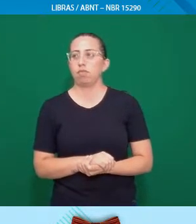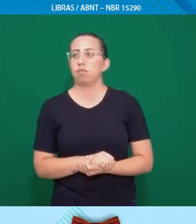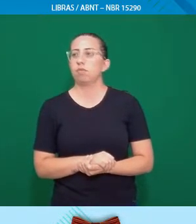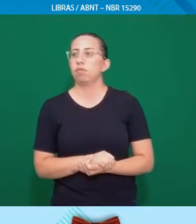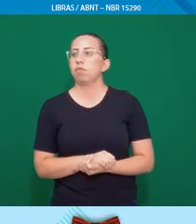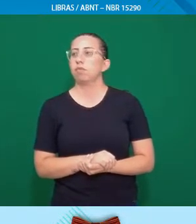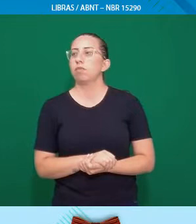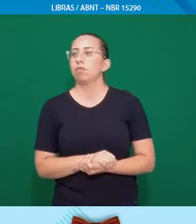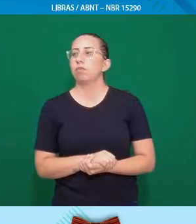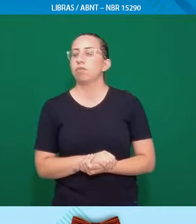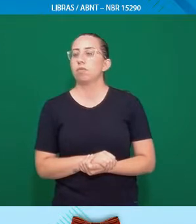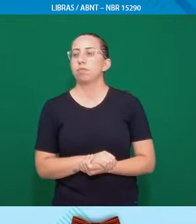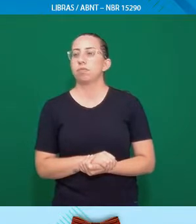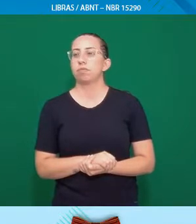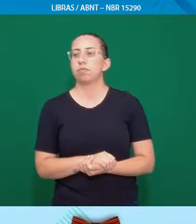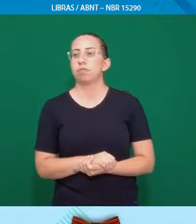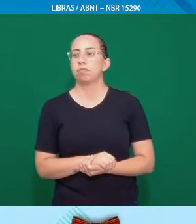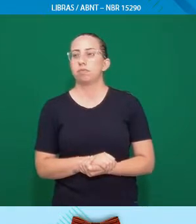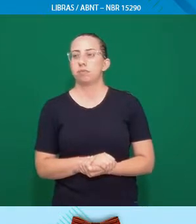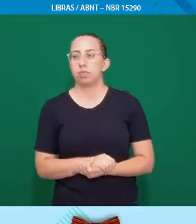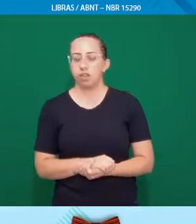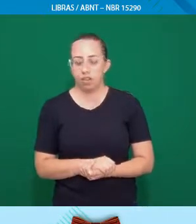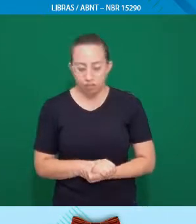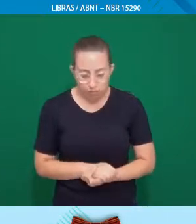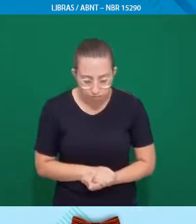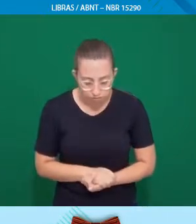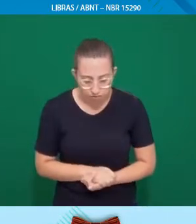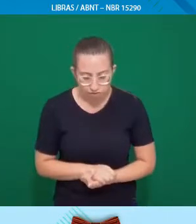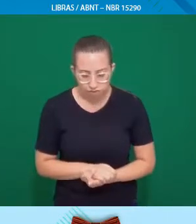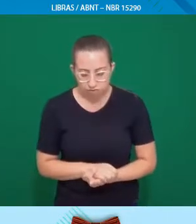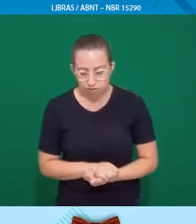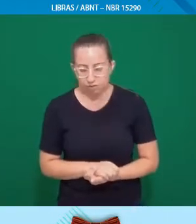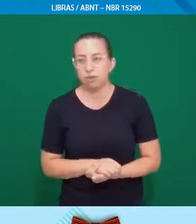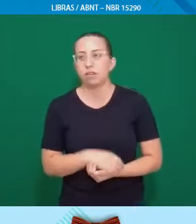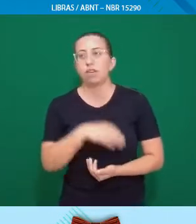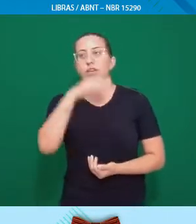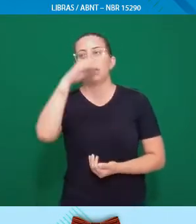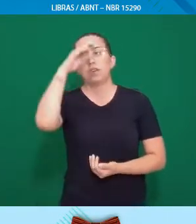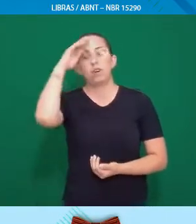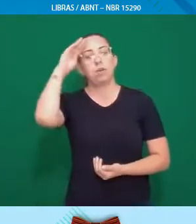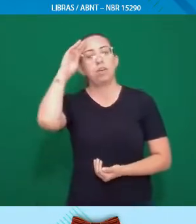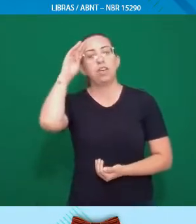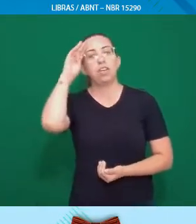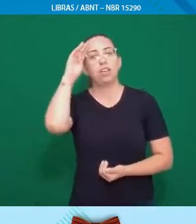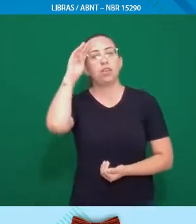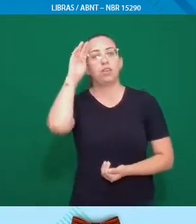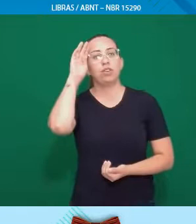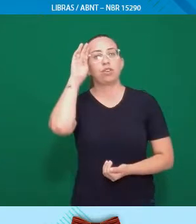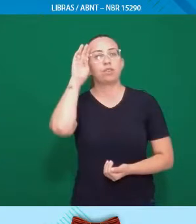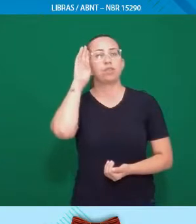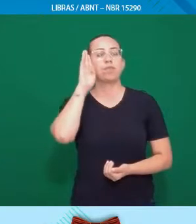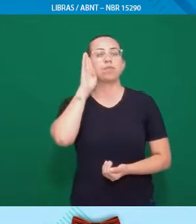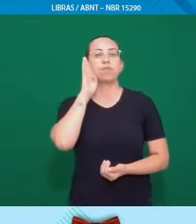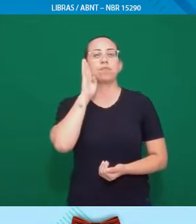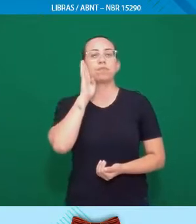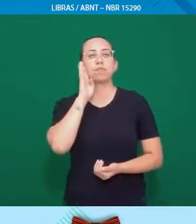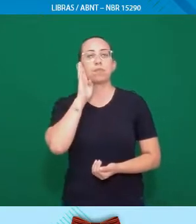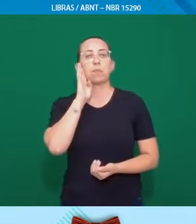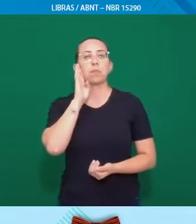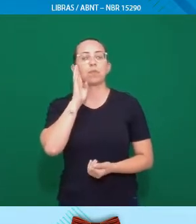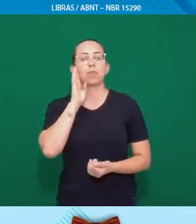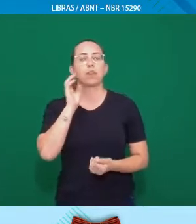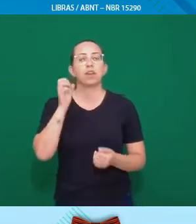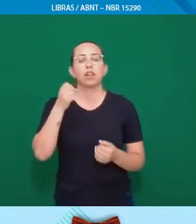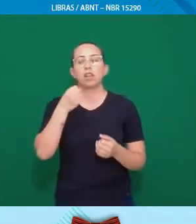o Lorde Presidente e o João Carlos essa Mução